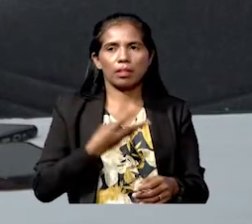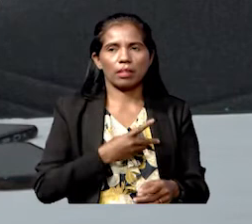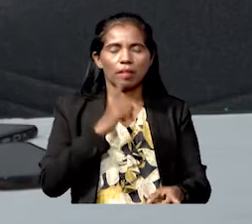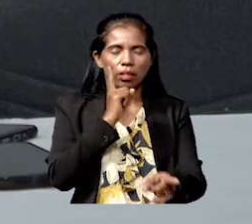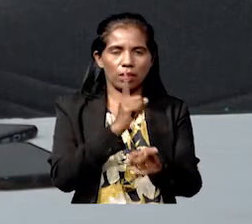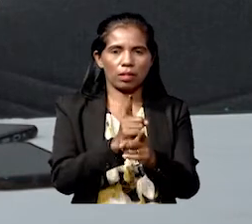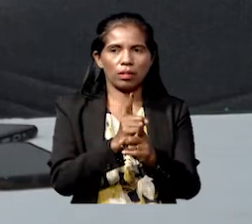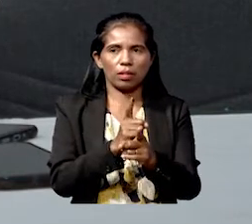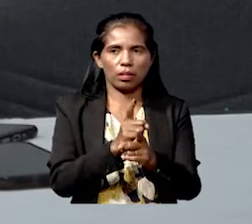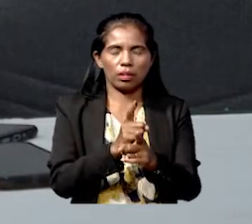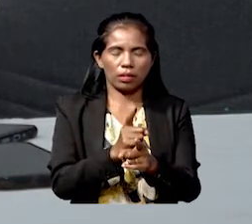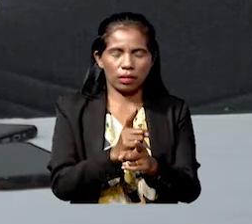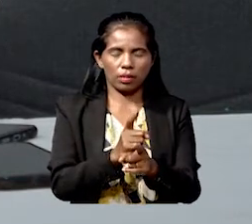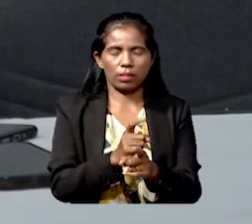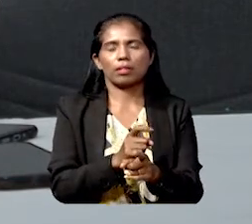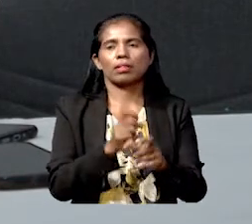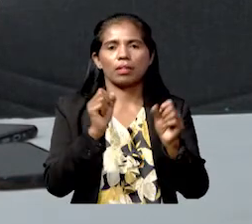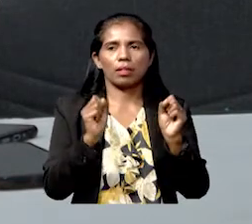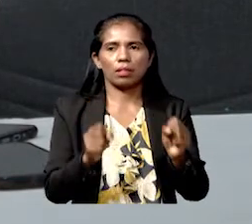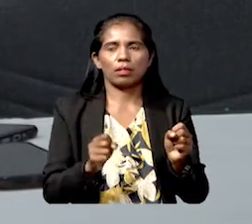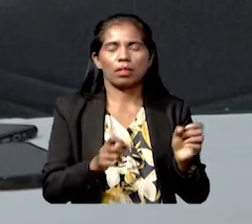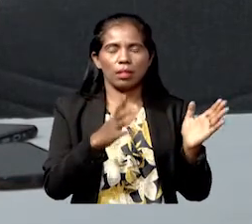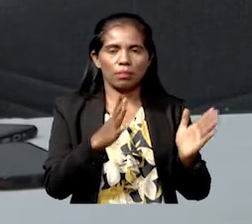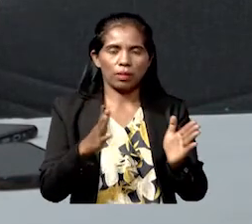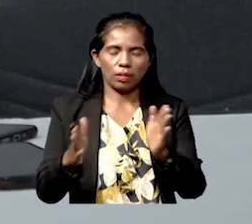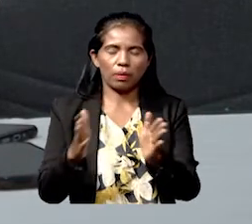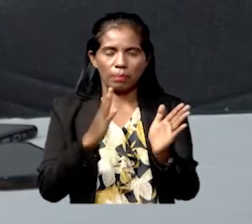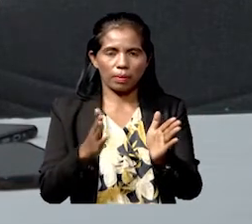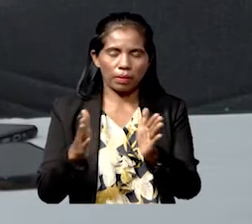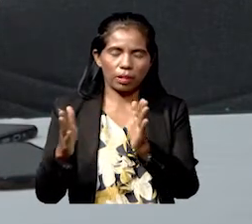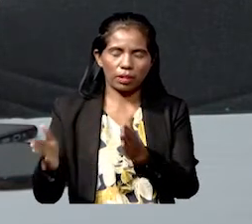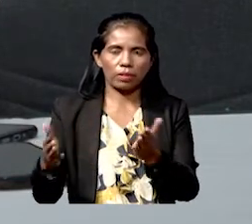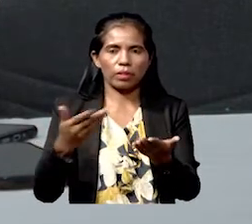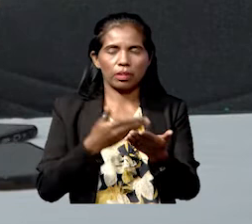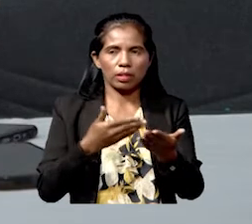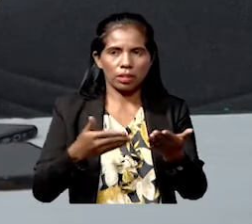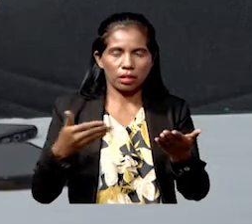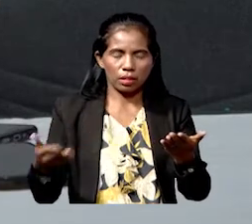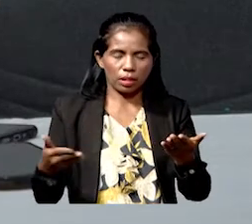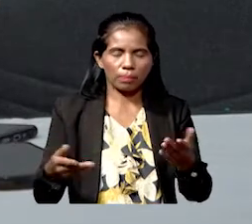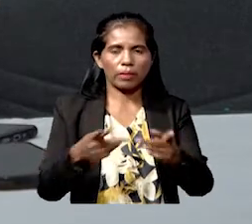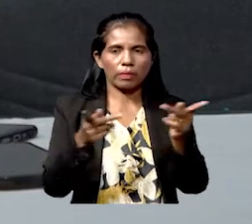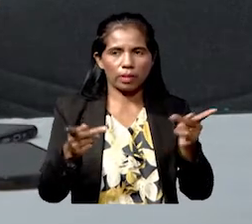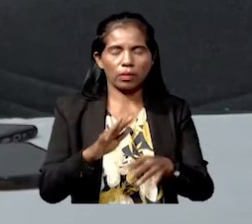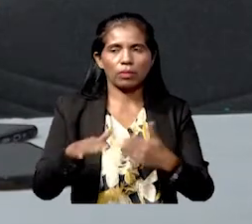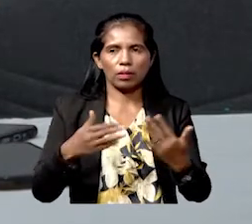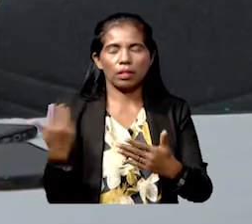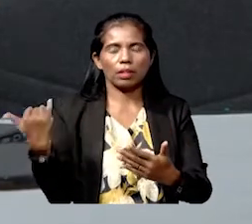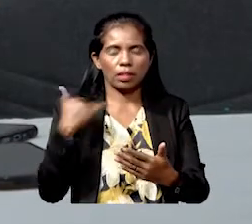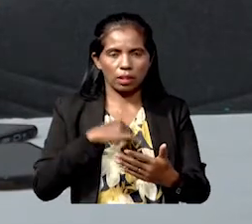a Brigada Oficial de Eletrais Sira, e o processo de preparação material a tutuliza vai a estação Sira, e a orienta Sira para